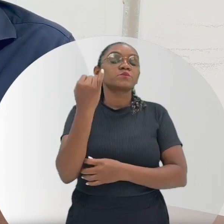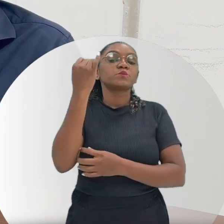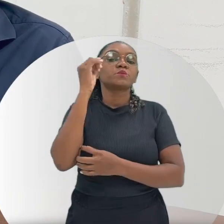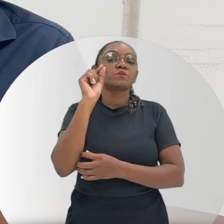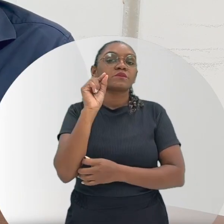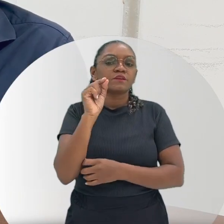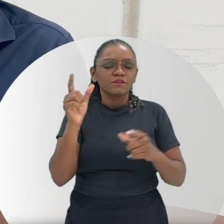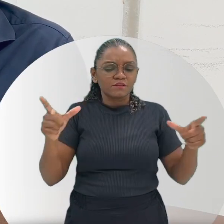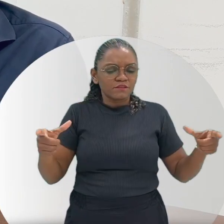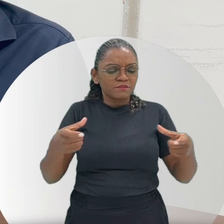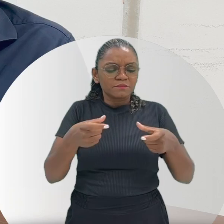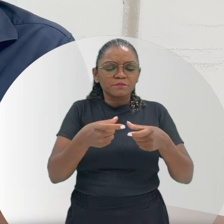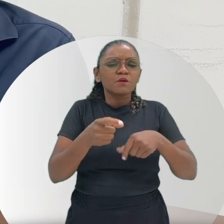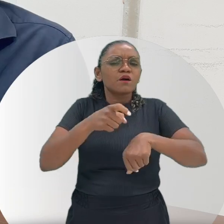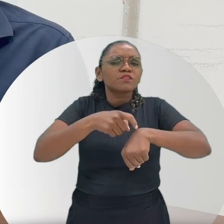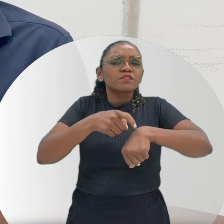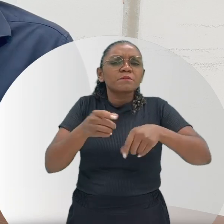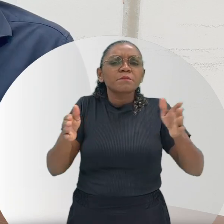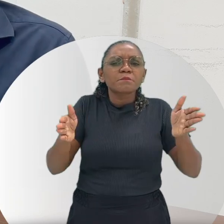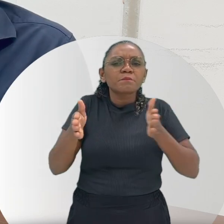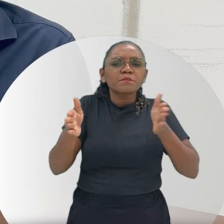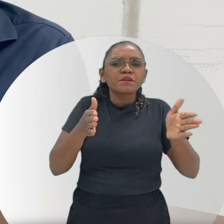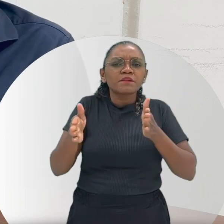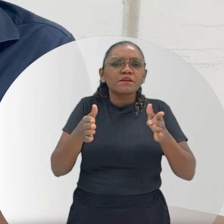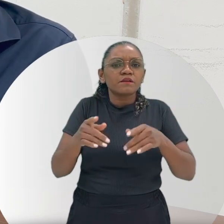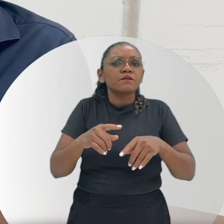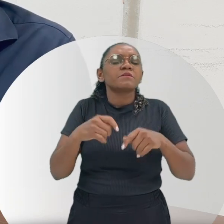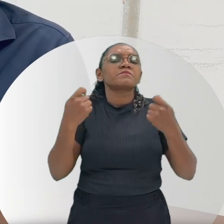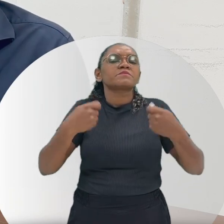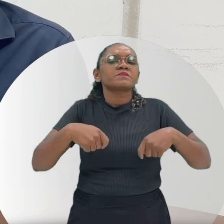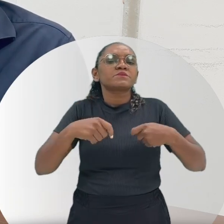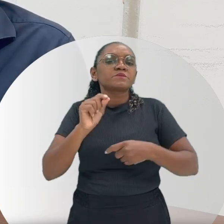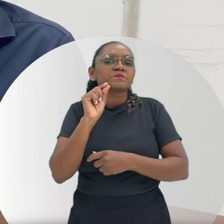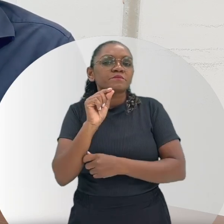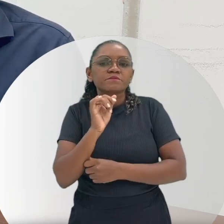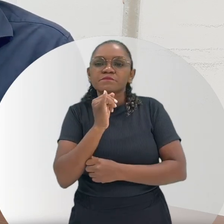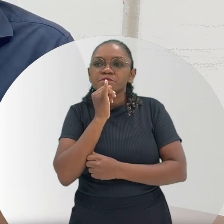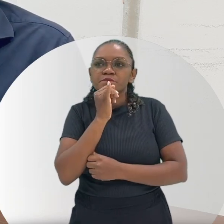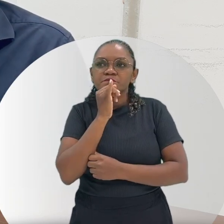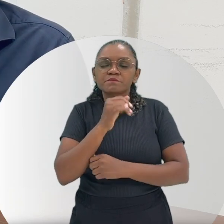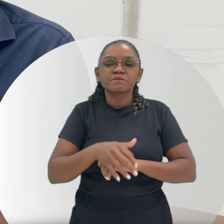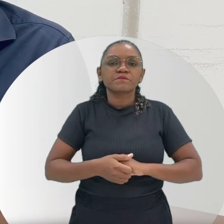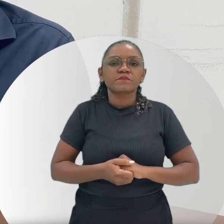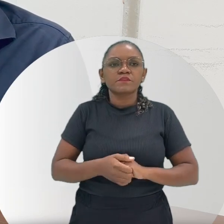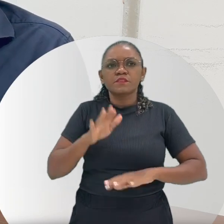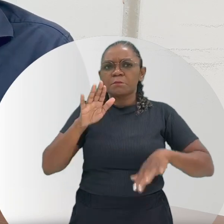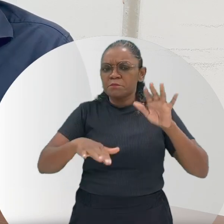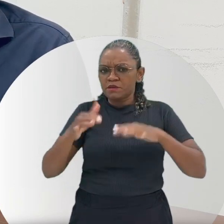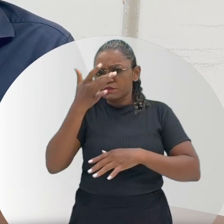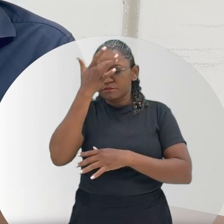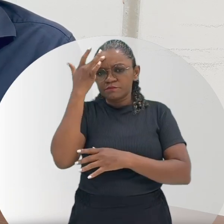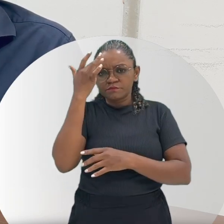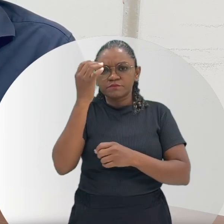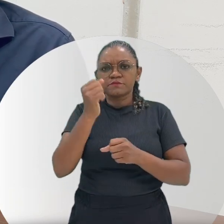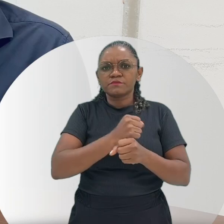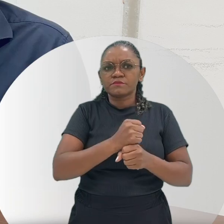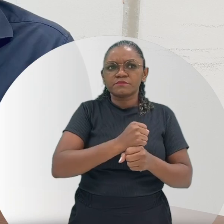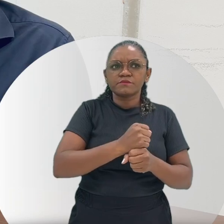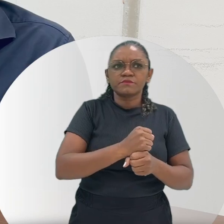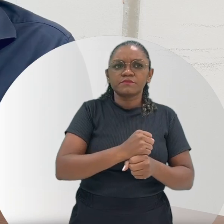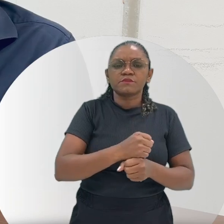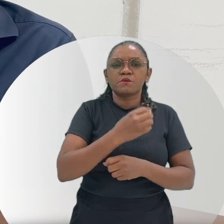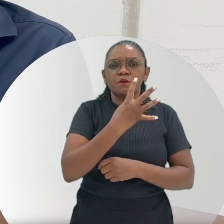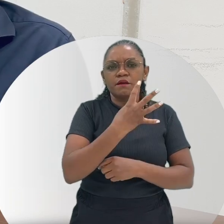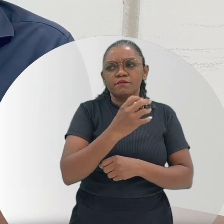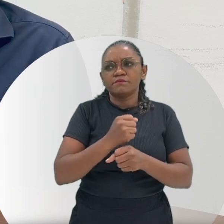já tem um impacto positivo. A extensão às vezes é diferente do ensino, que uma graduação demora 4, 3, 4, 5 anos para você ter um resultado exitoso